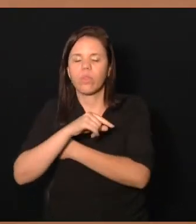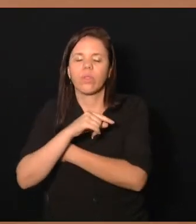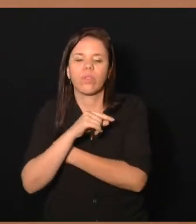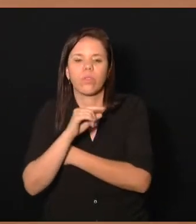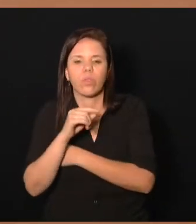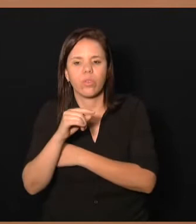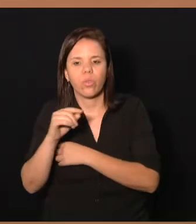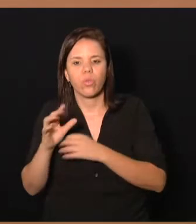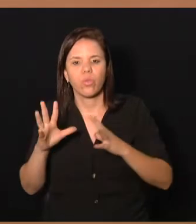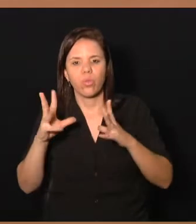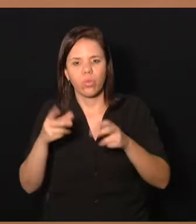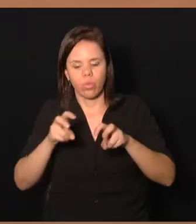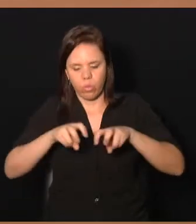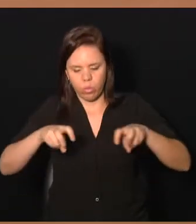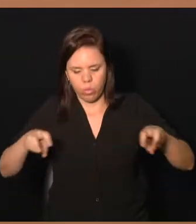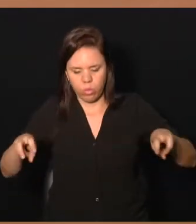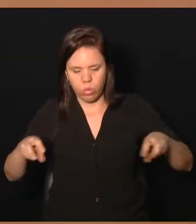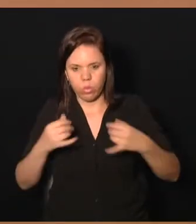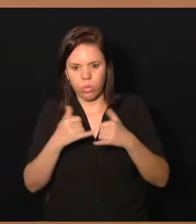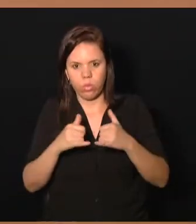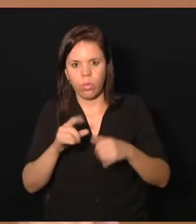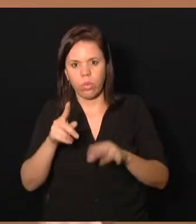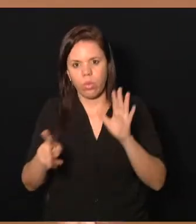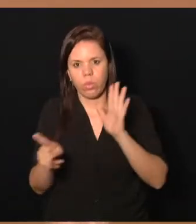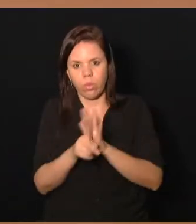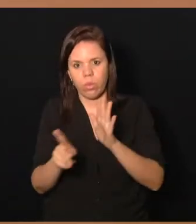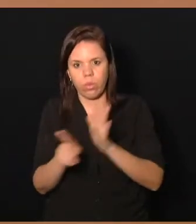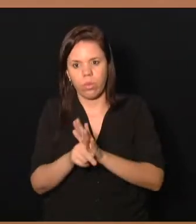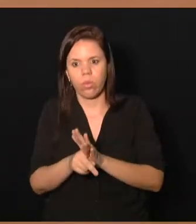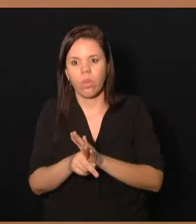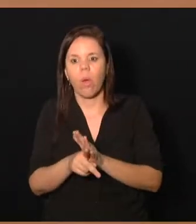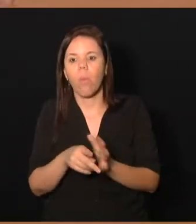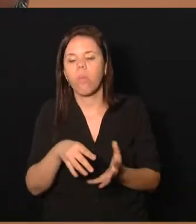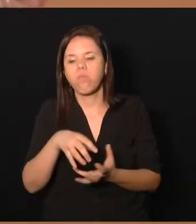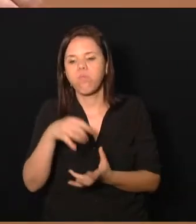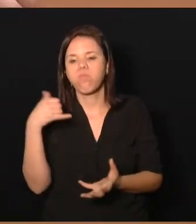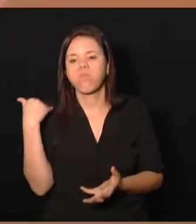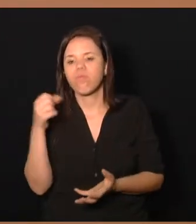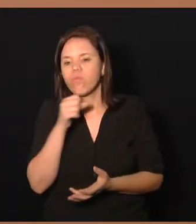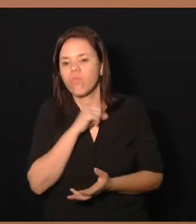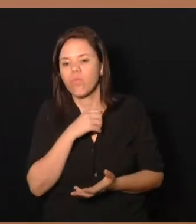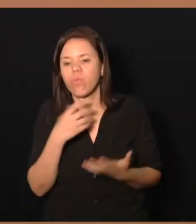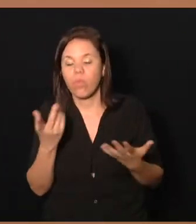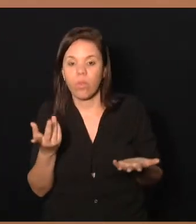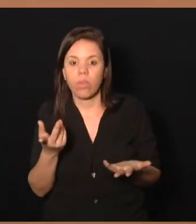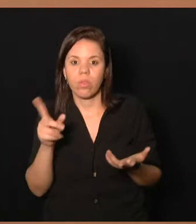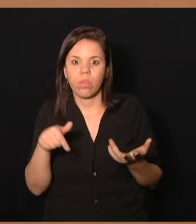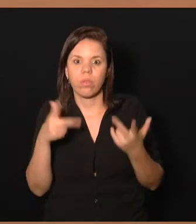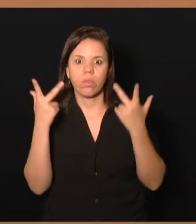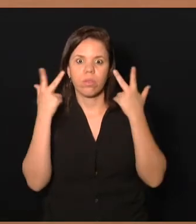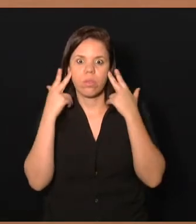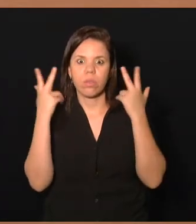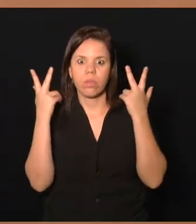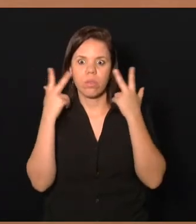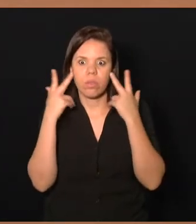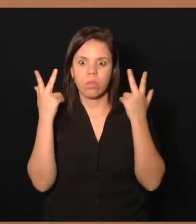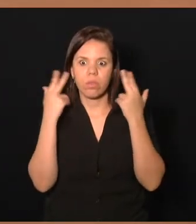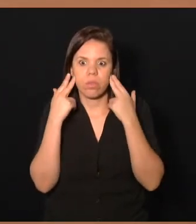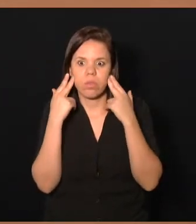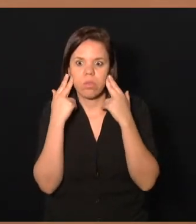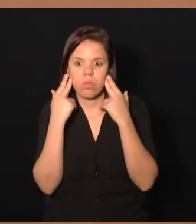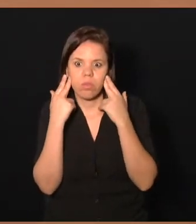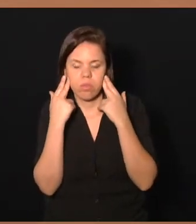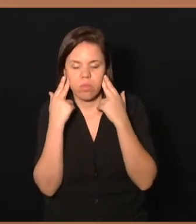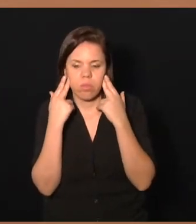todos os assentos dos ônibus são reservados aos idosos. Mas isso é normal, gente. Isso é